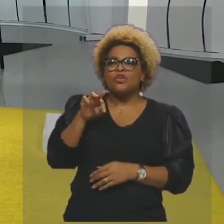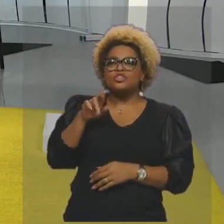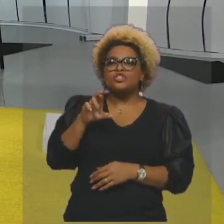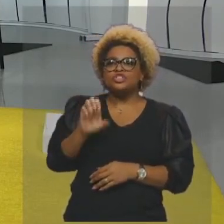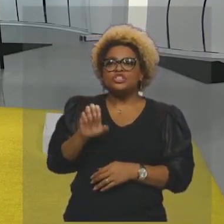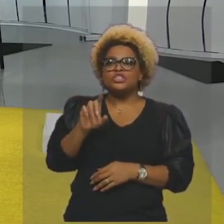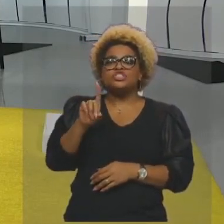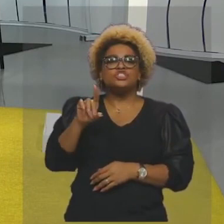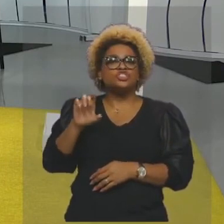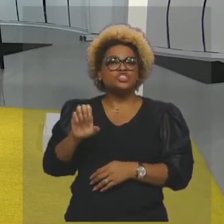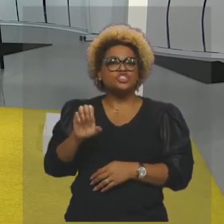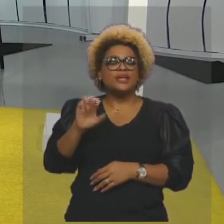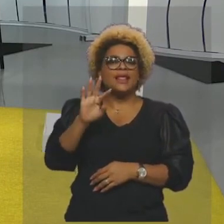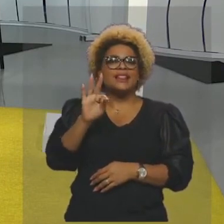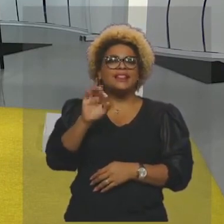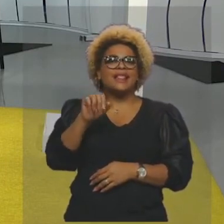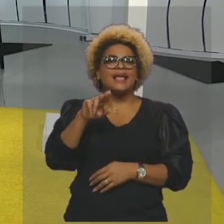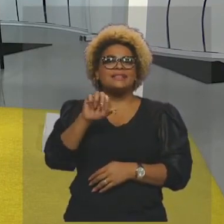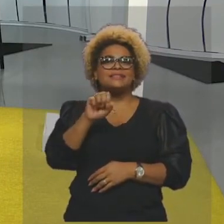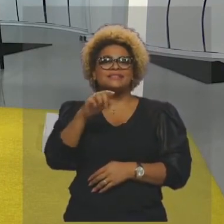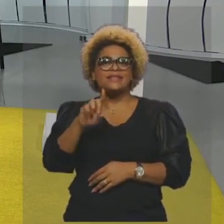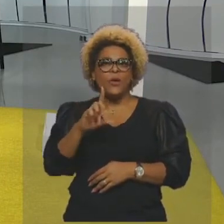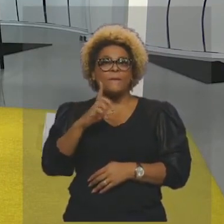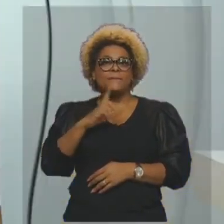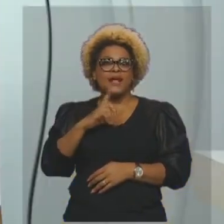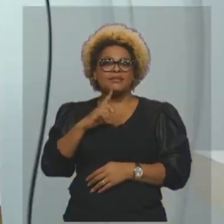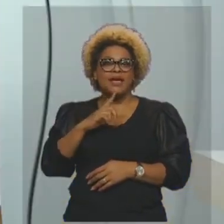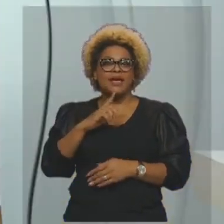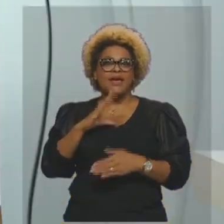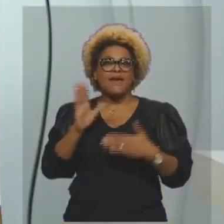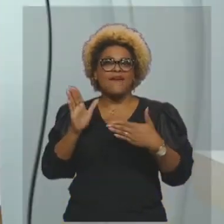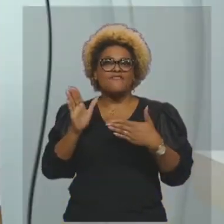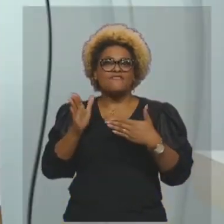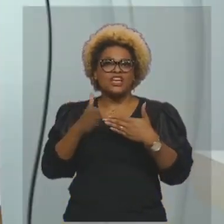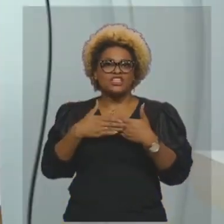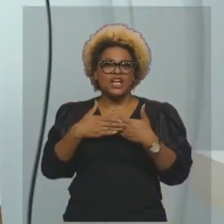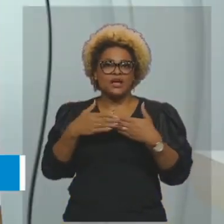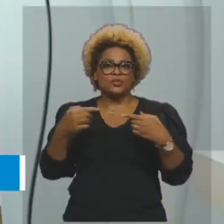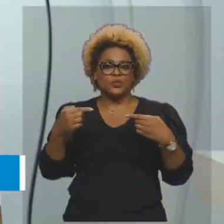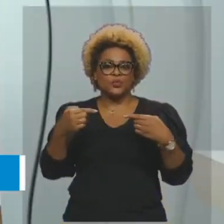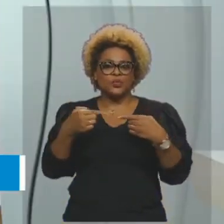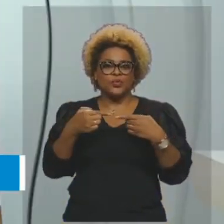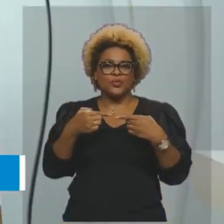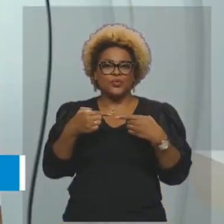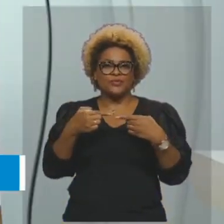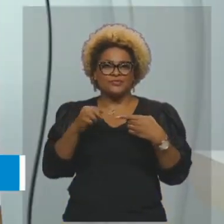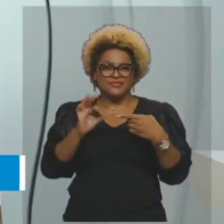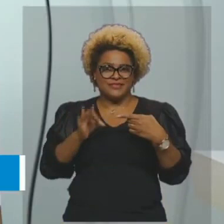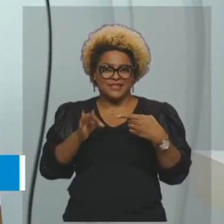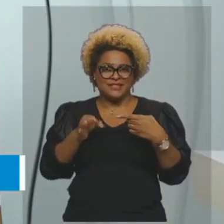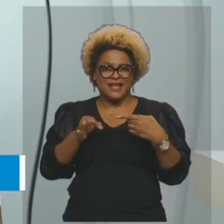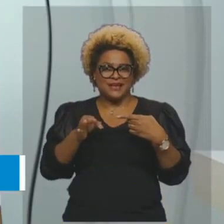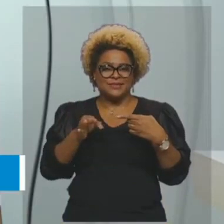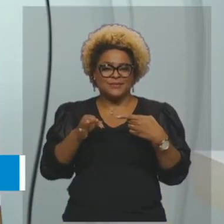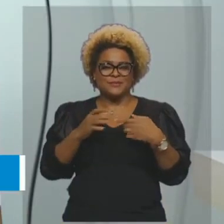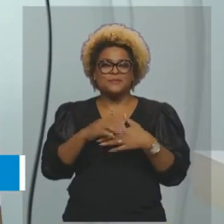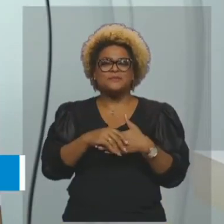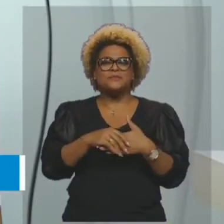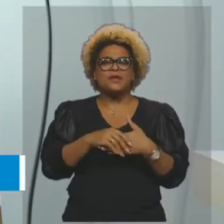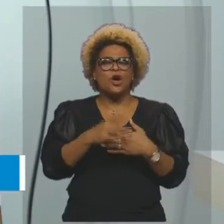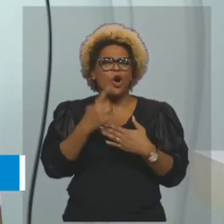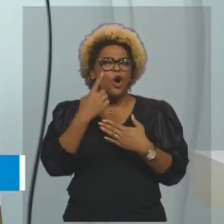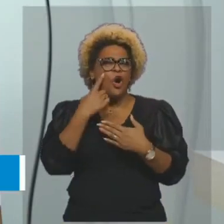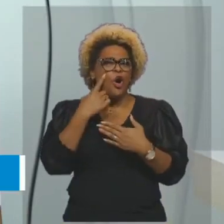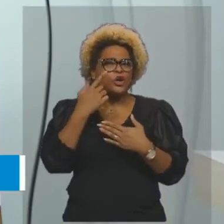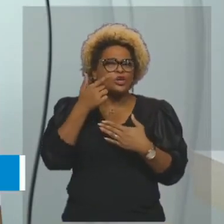circuito fechado, tá? E, de novo, eu vou analisar o caminho que a minha corrente elétrica está fazendo. Olha só, de